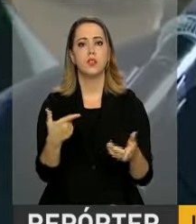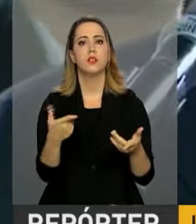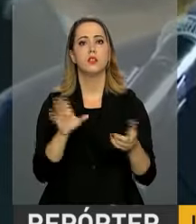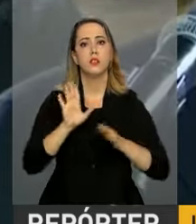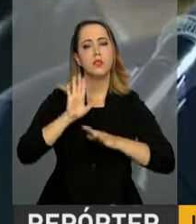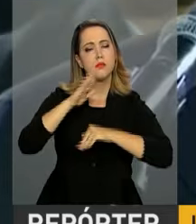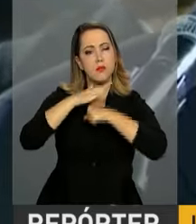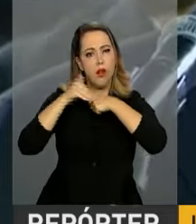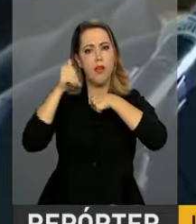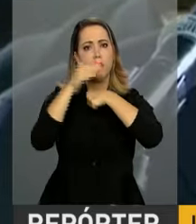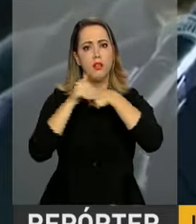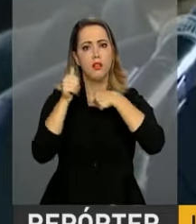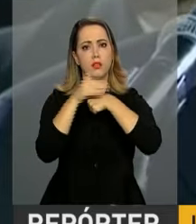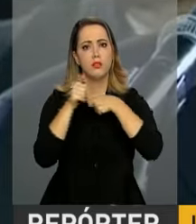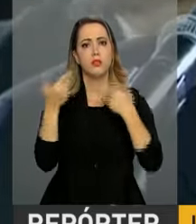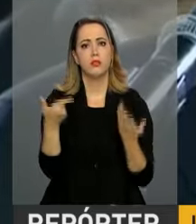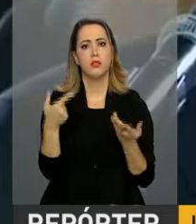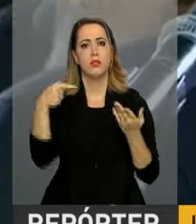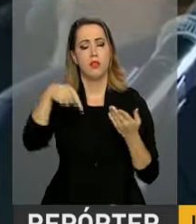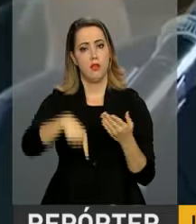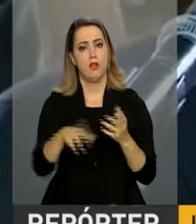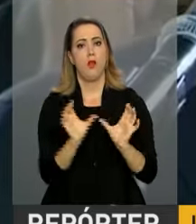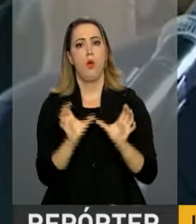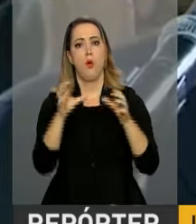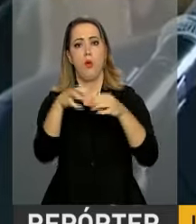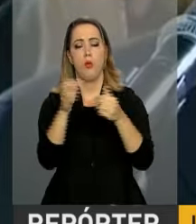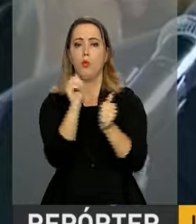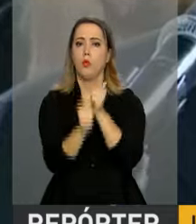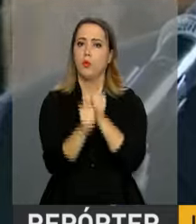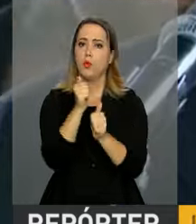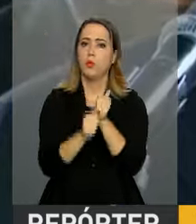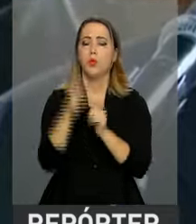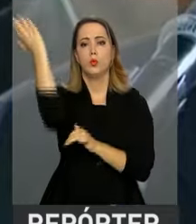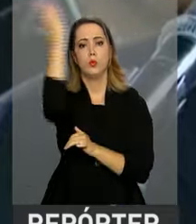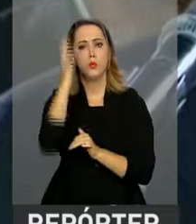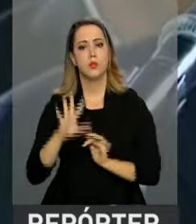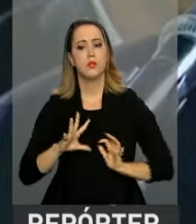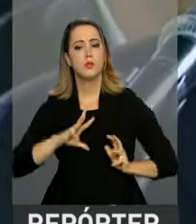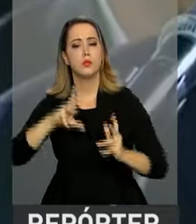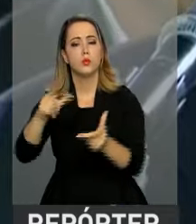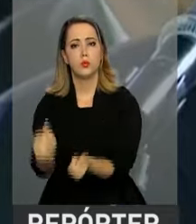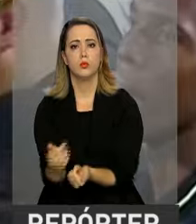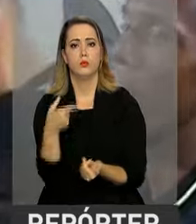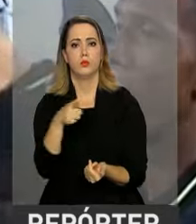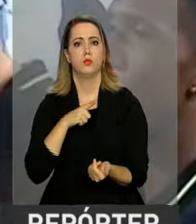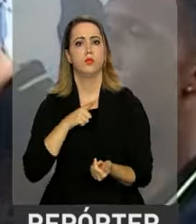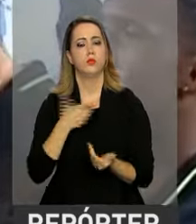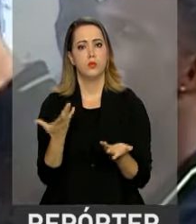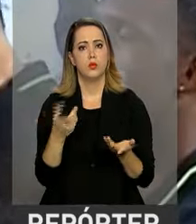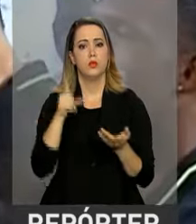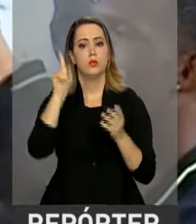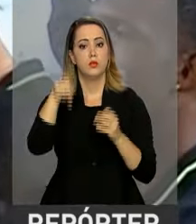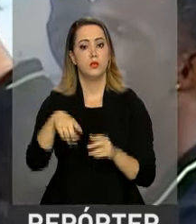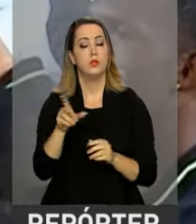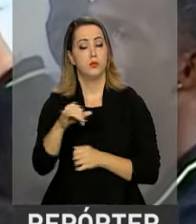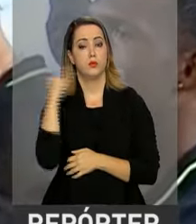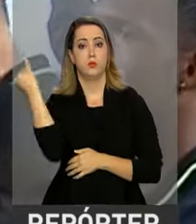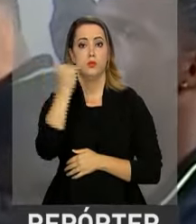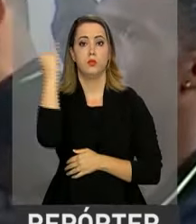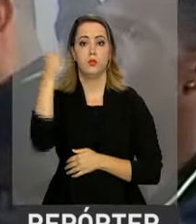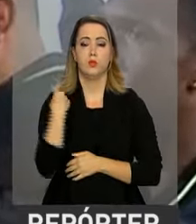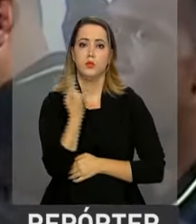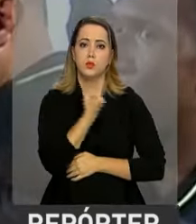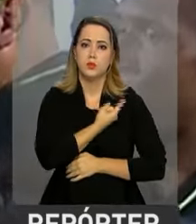manifestações de carinho hacia La Chape, em Brasil, em Colômbia e em todo o mundo, são testigos da importância